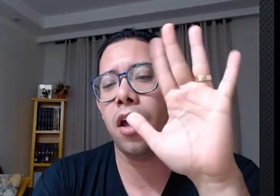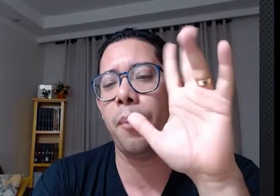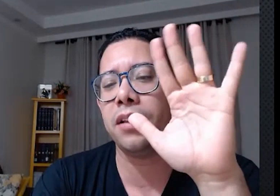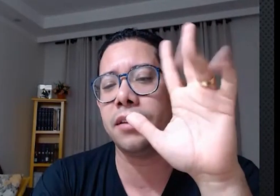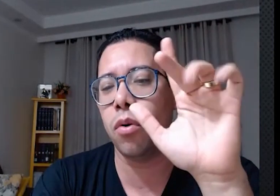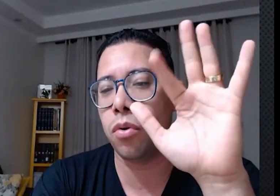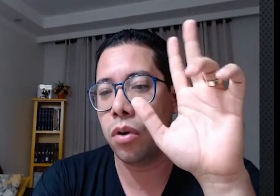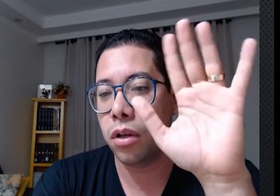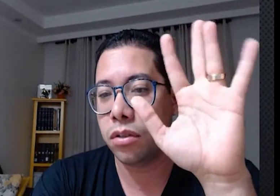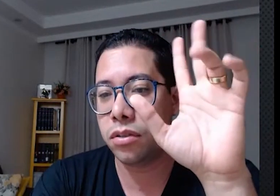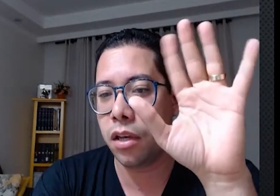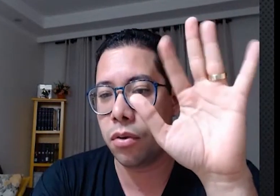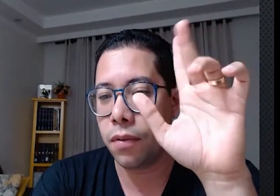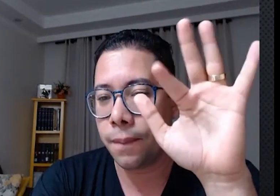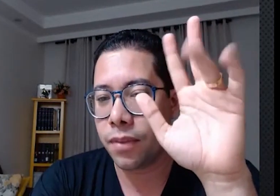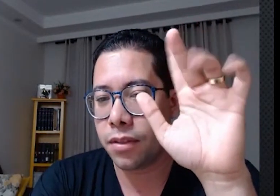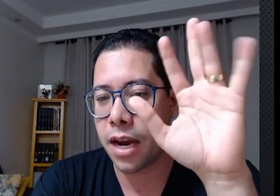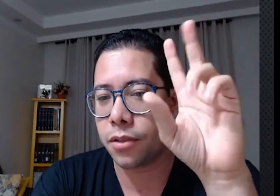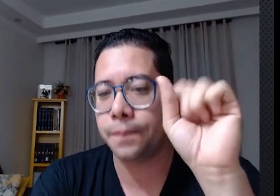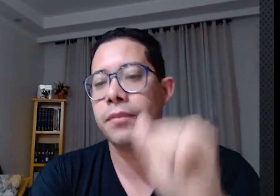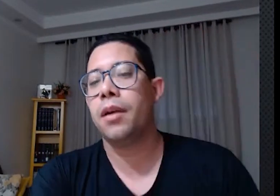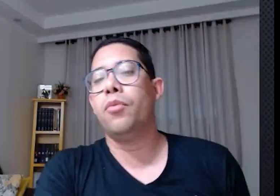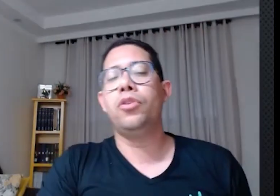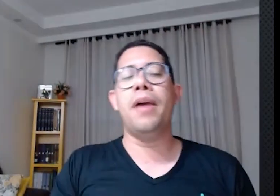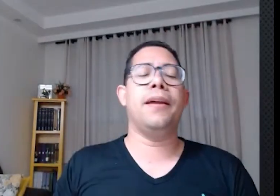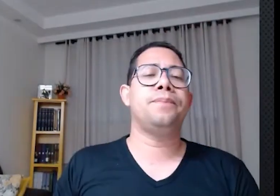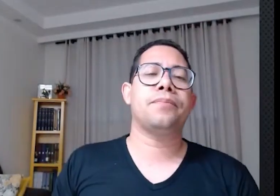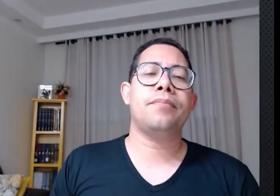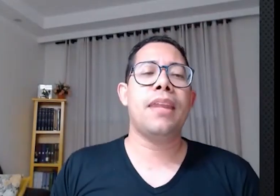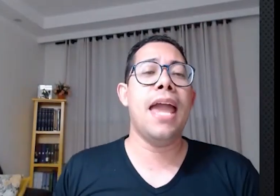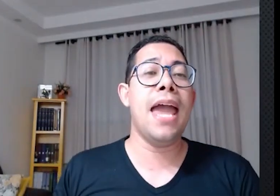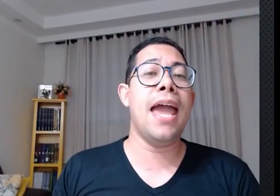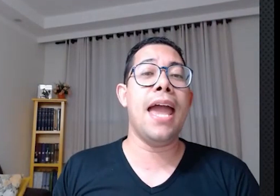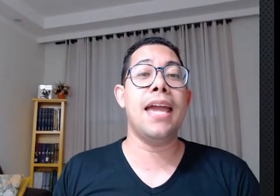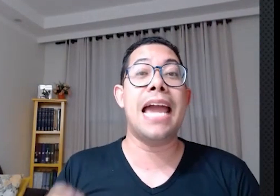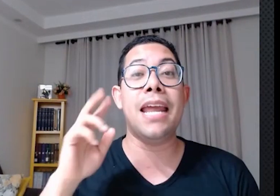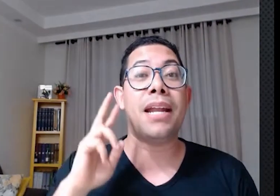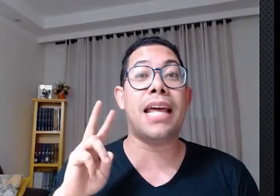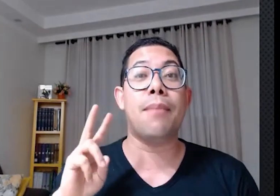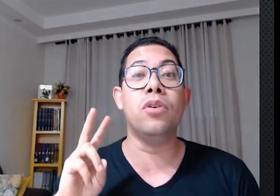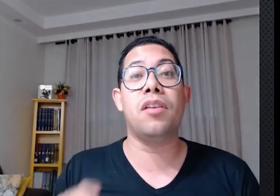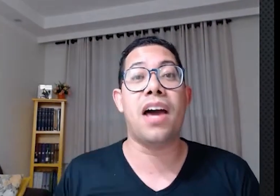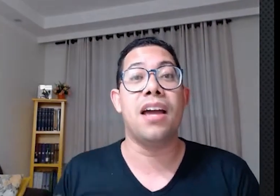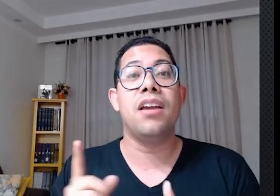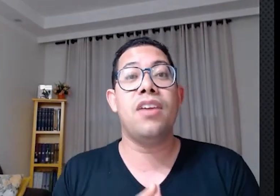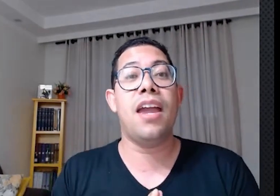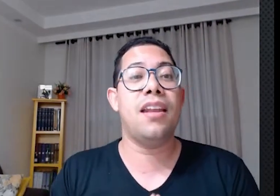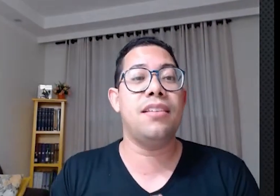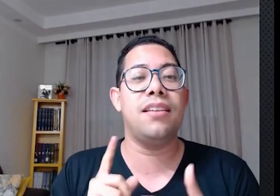aí? É o Pentateuco. 5, certo? Muito bem. E aí lembra daquela música que